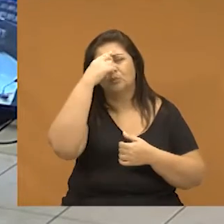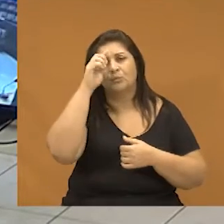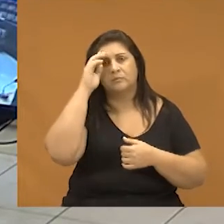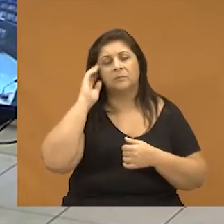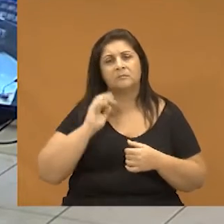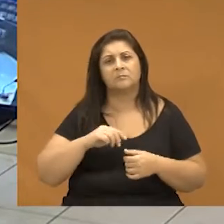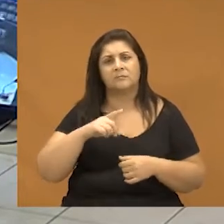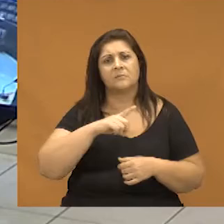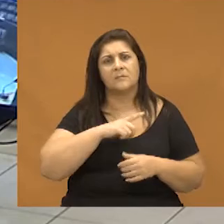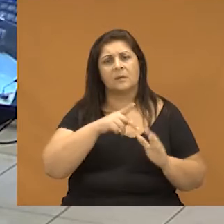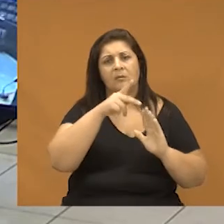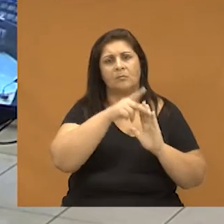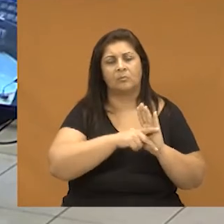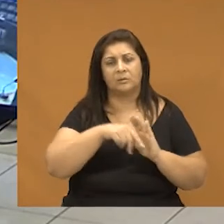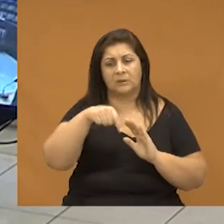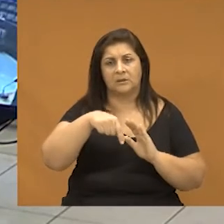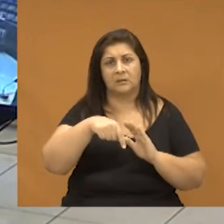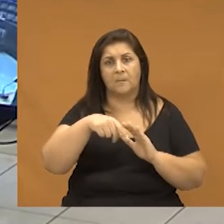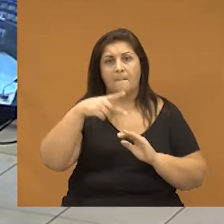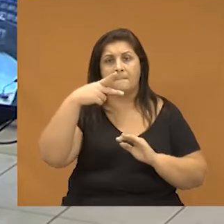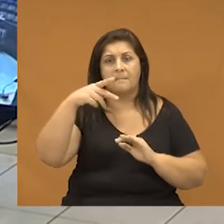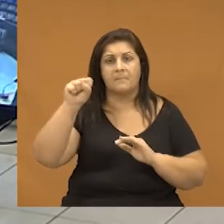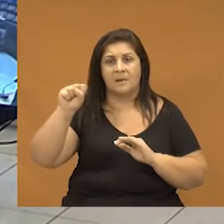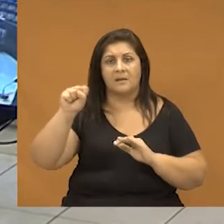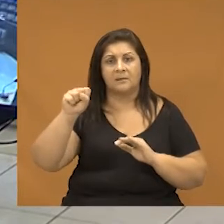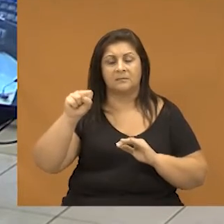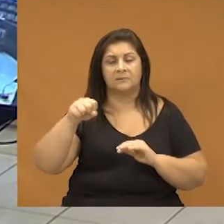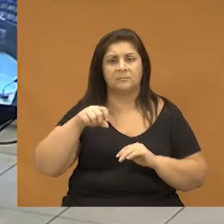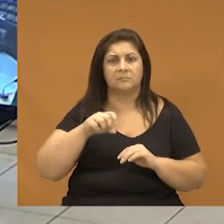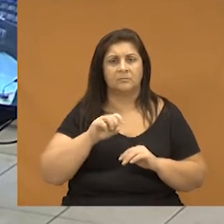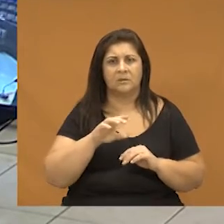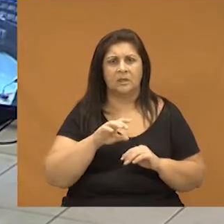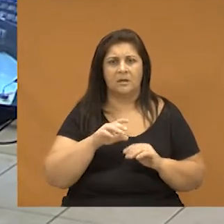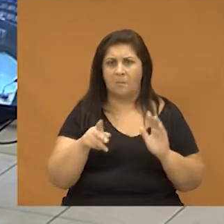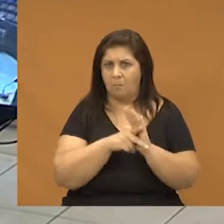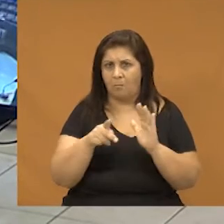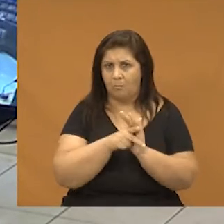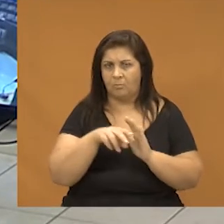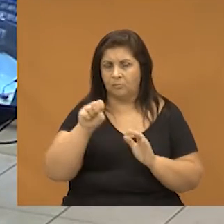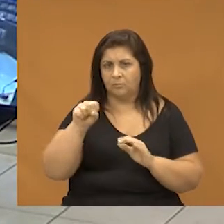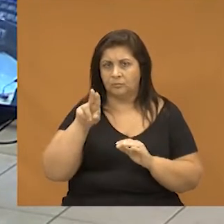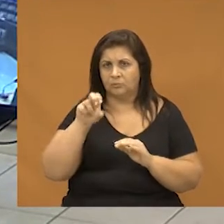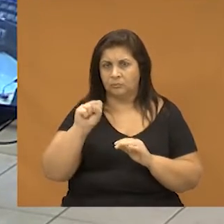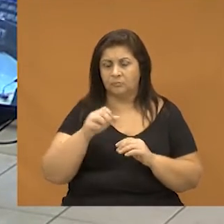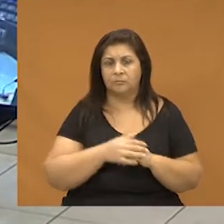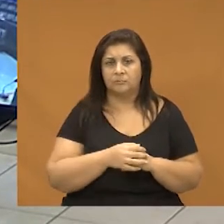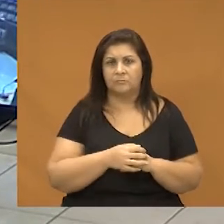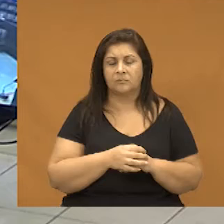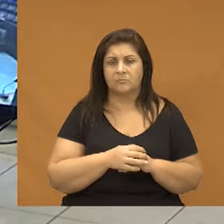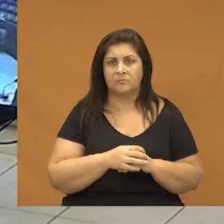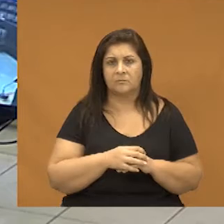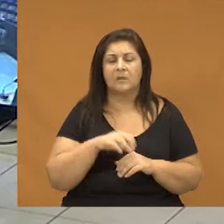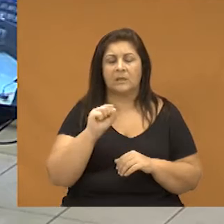projeto na cidade de ter o pronto-socorro municipal e ele seria exclusivamente SUS? Esse pronto-socorro